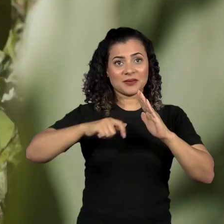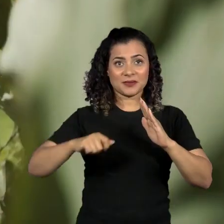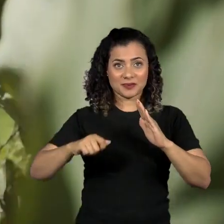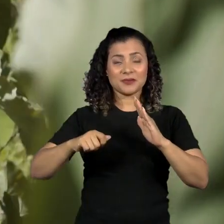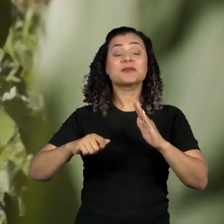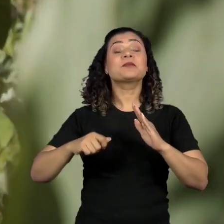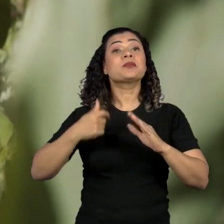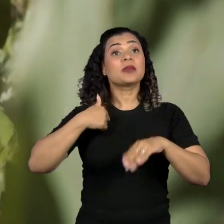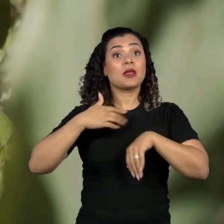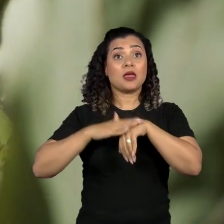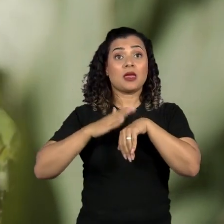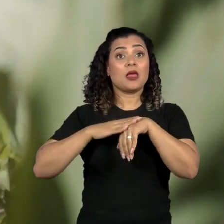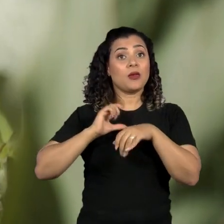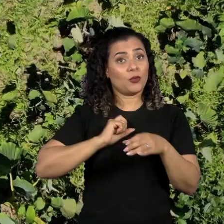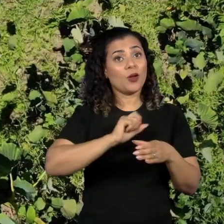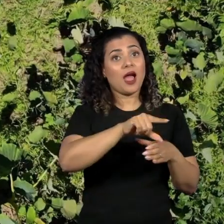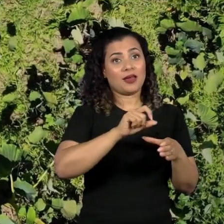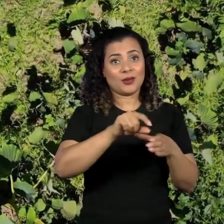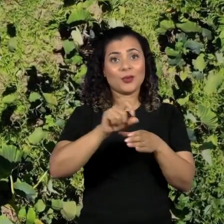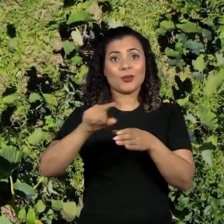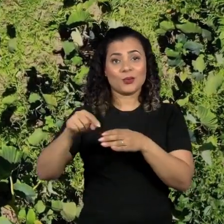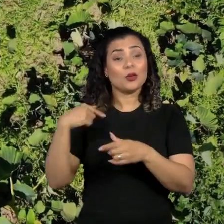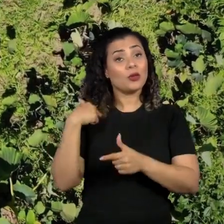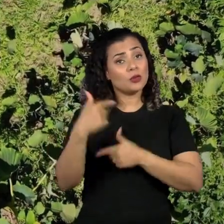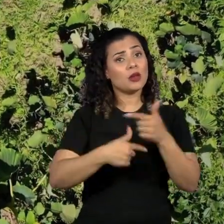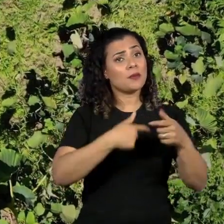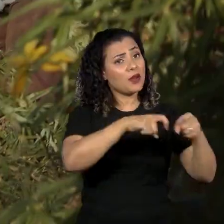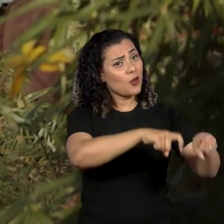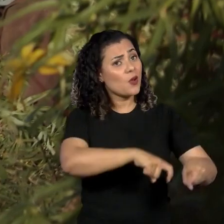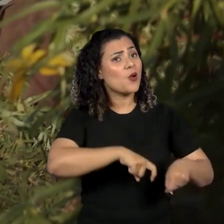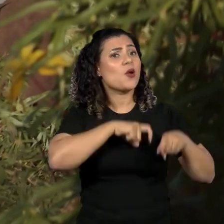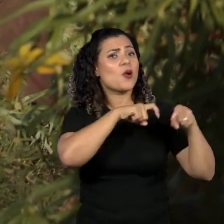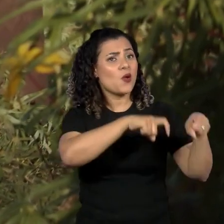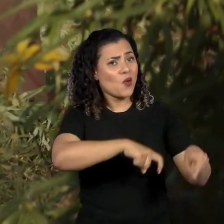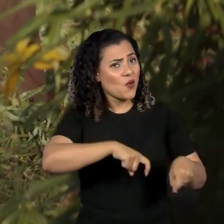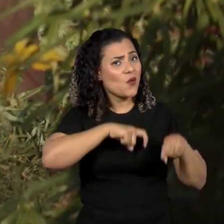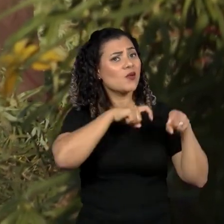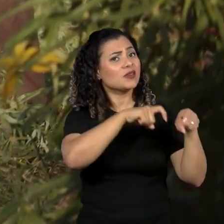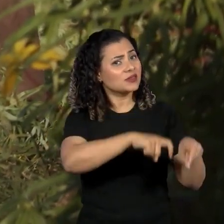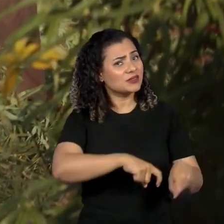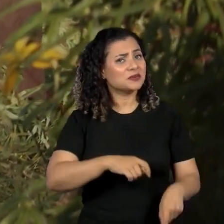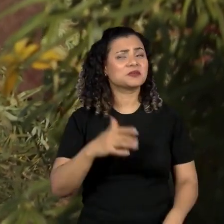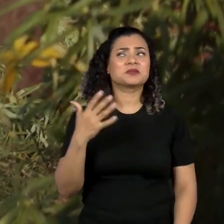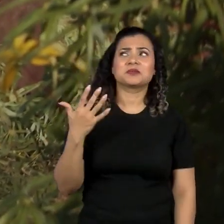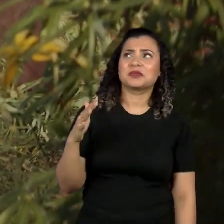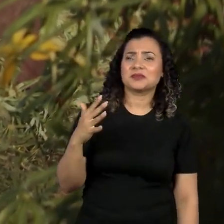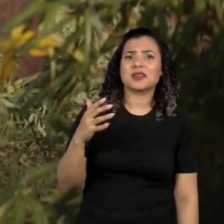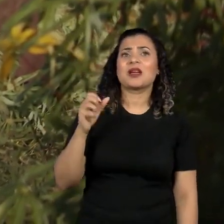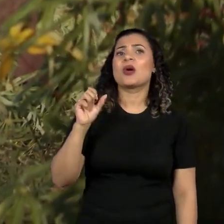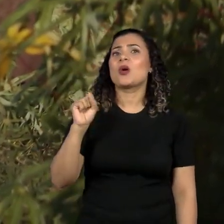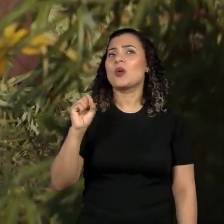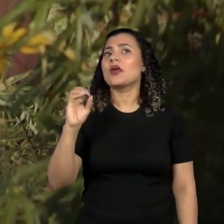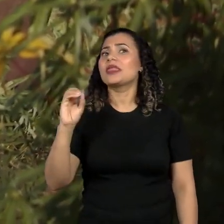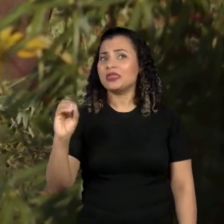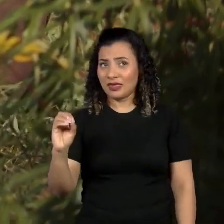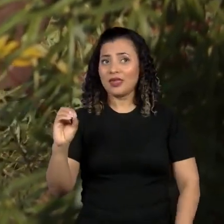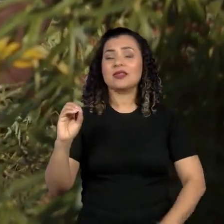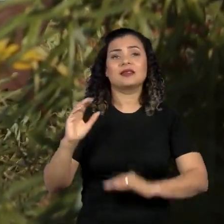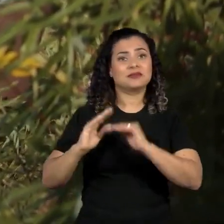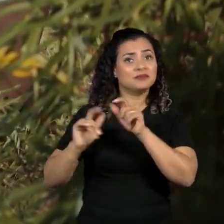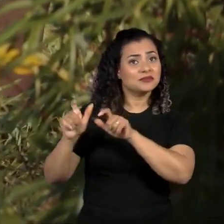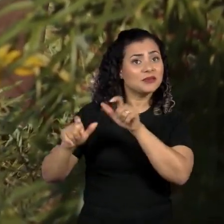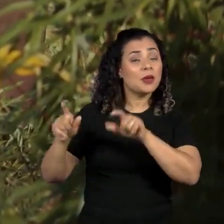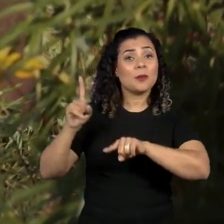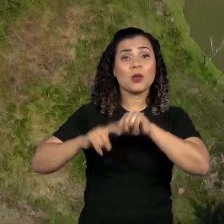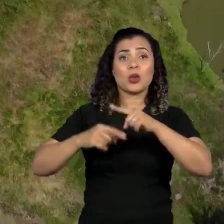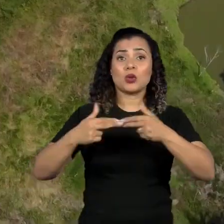Nhunguara, eu sou agricultora, trabalho na roça, né? Sou mais ou menos aí, acho que na faixa de uns 80 tipo de produto, né, que a